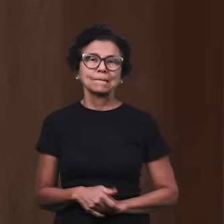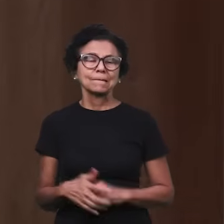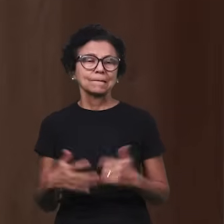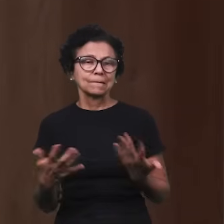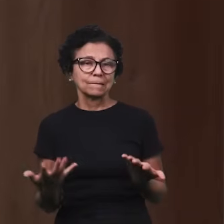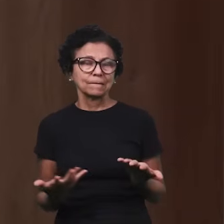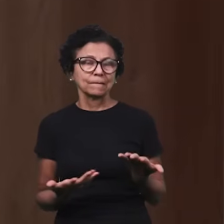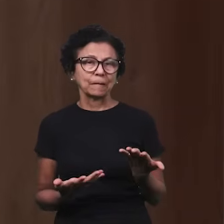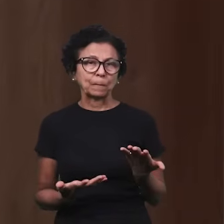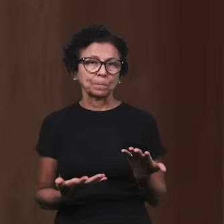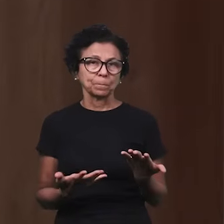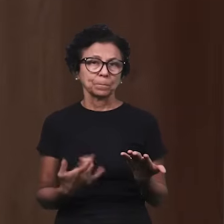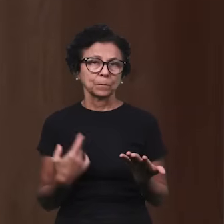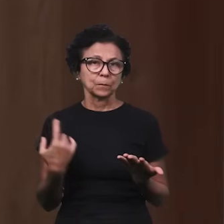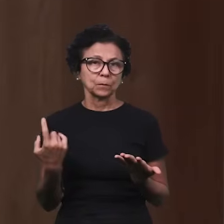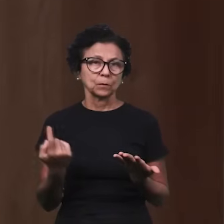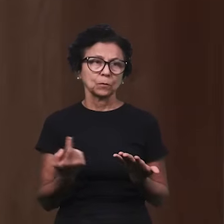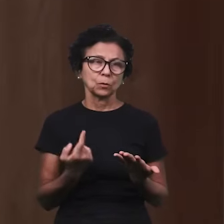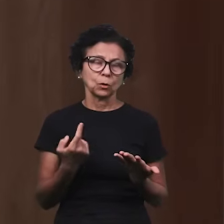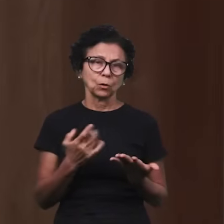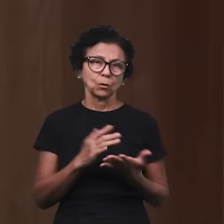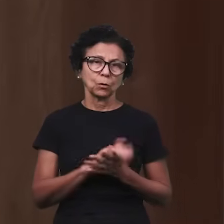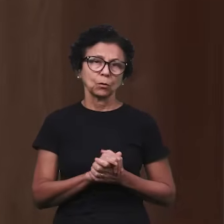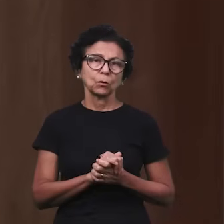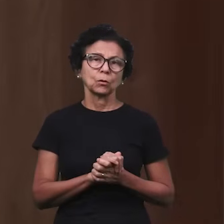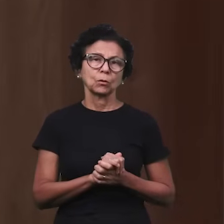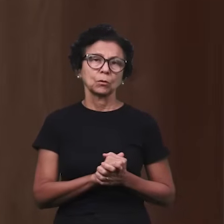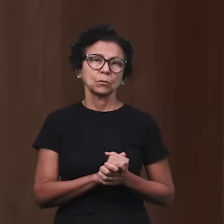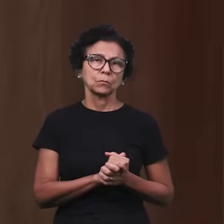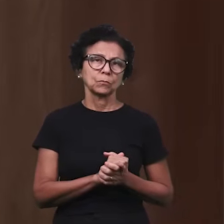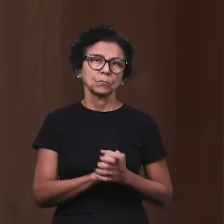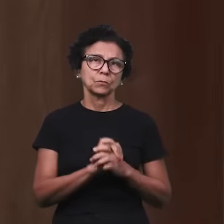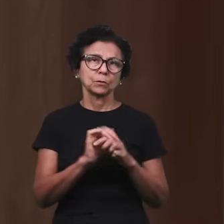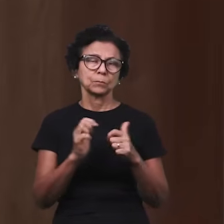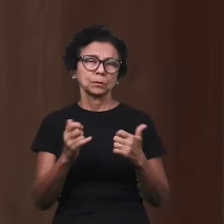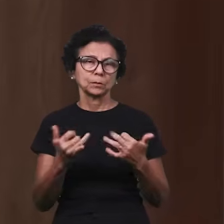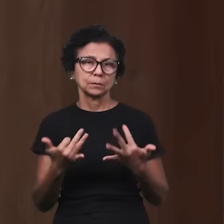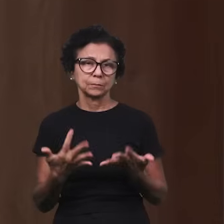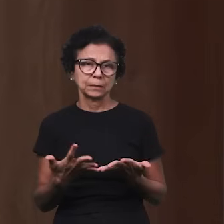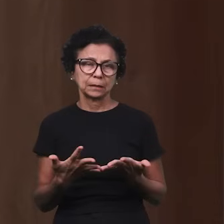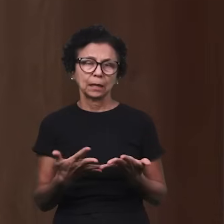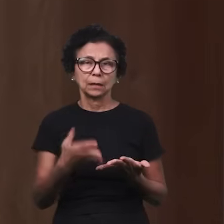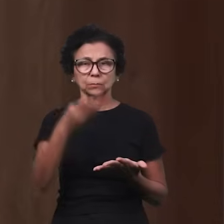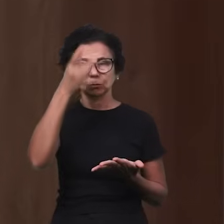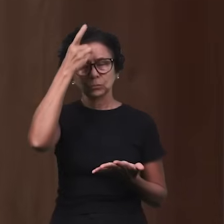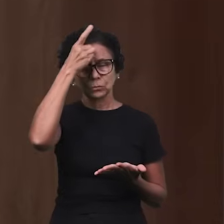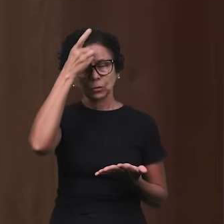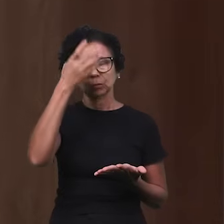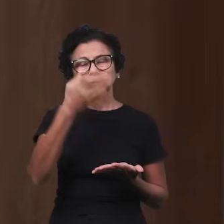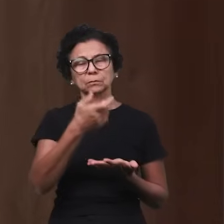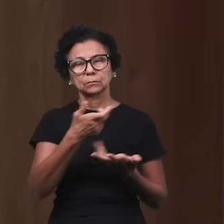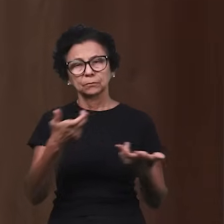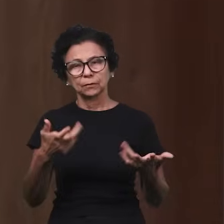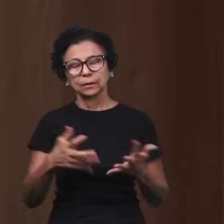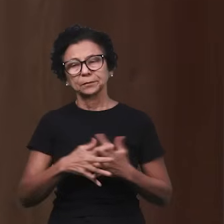de espíritos, aquela coisa maravilhosa, viu? No Ministério de Jesus, Velho Testamento também, e aqui agora a sabedoria.